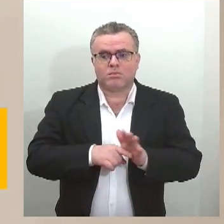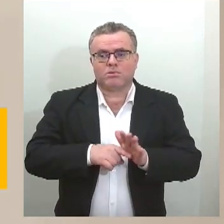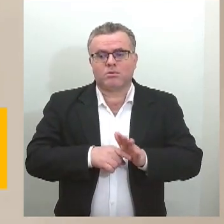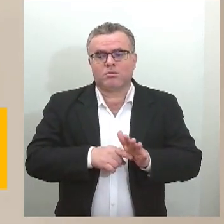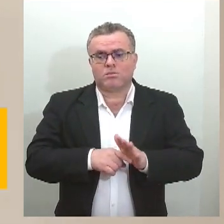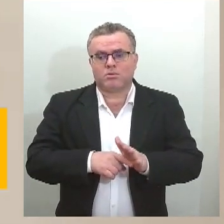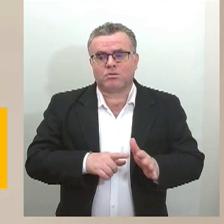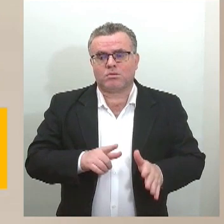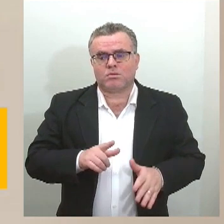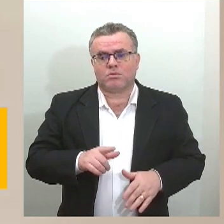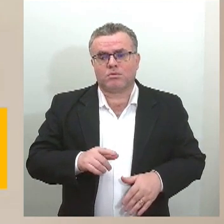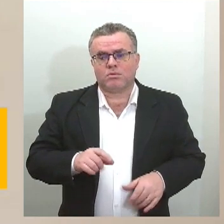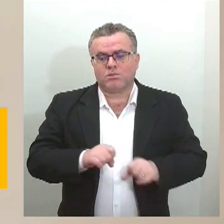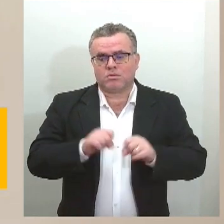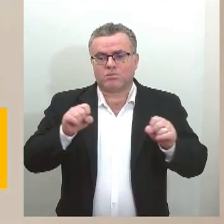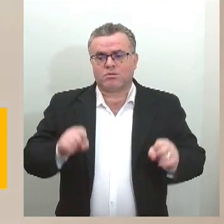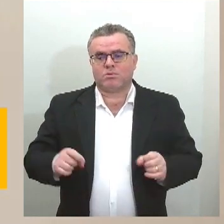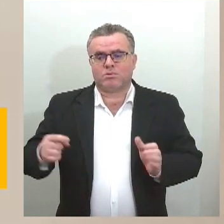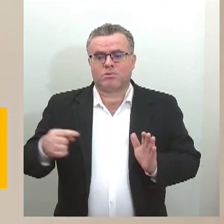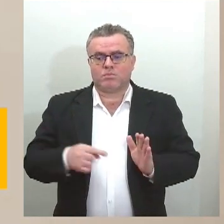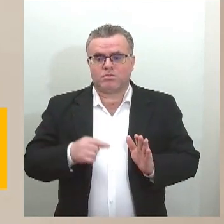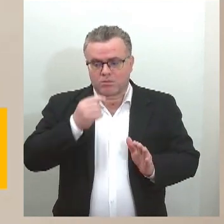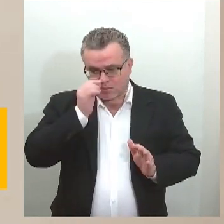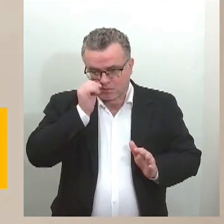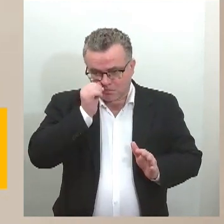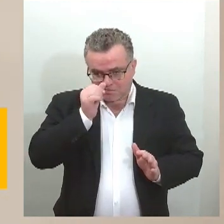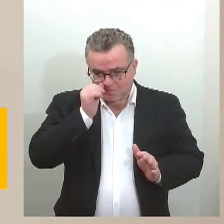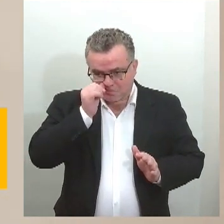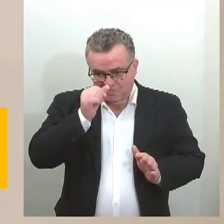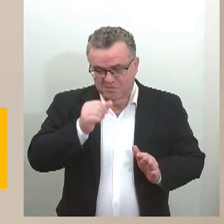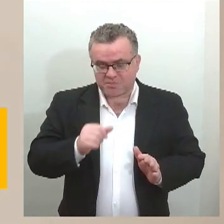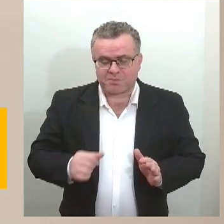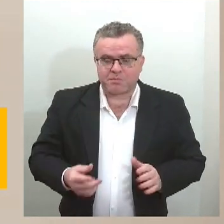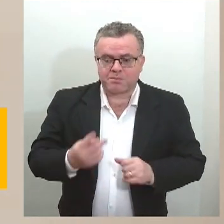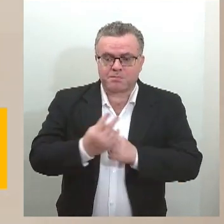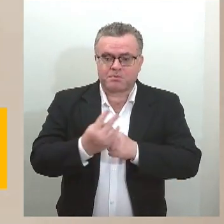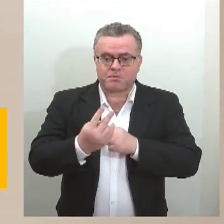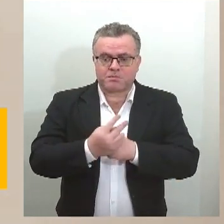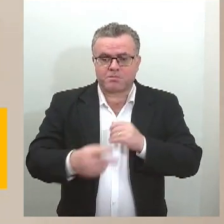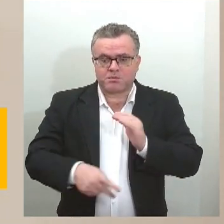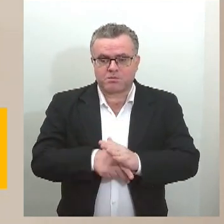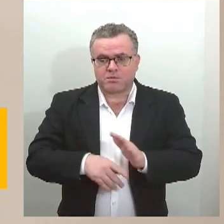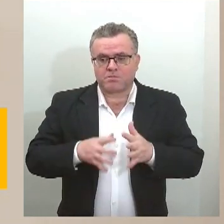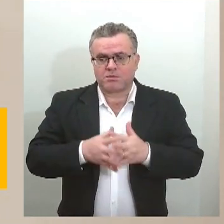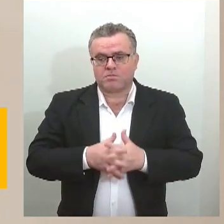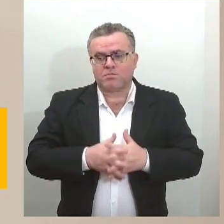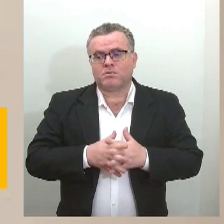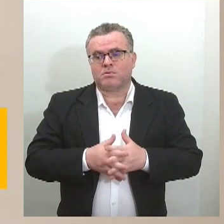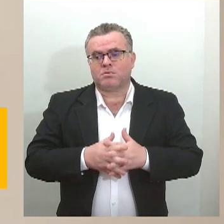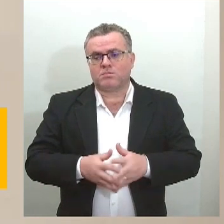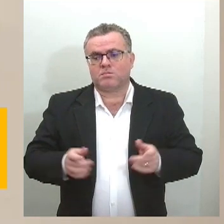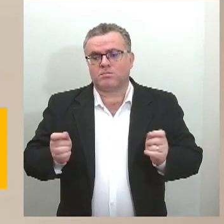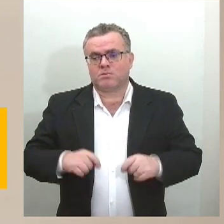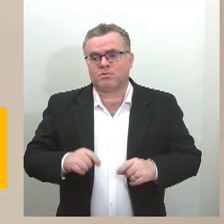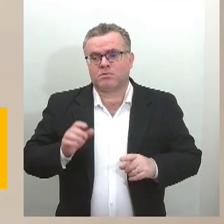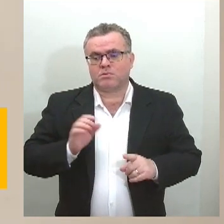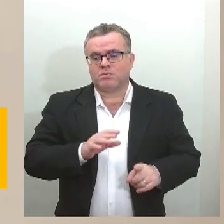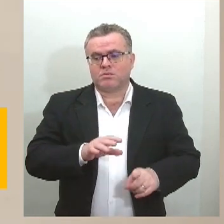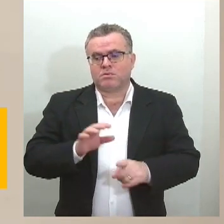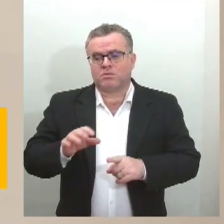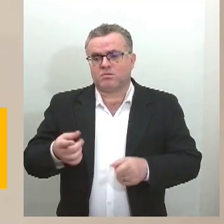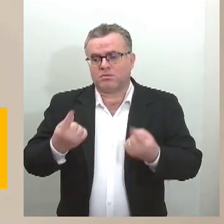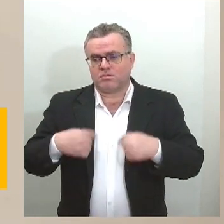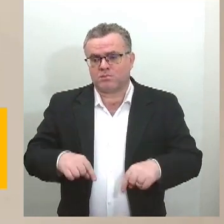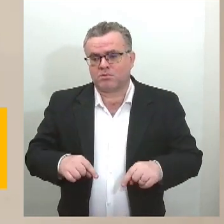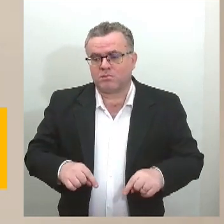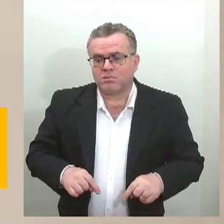sistêmica. Então, esse sistema imunológico confuso, ele pode atacar qualquer órgão do corpo. Então, as pessoas